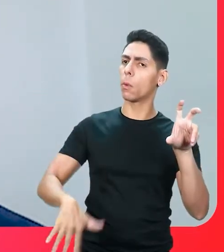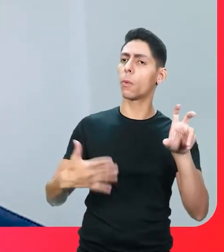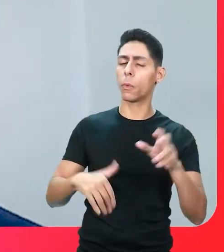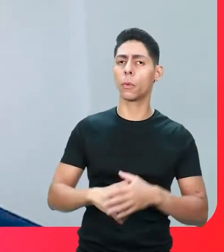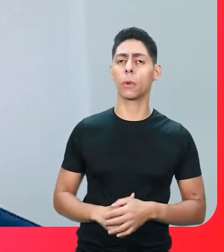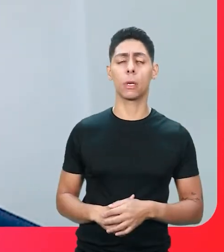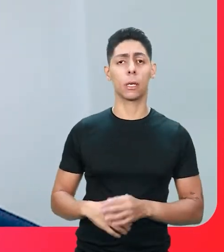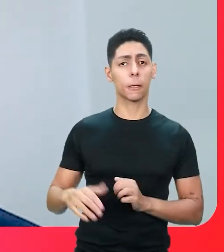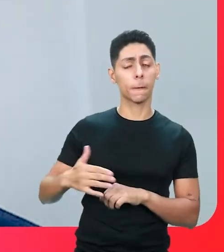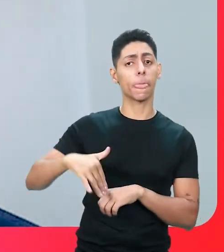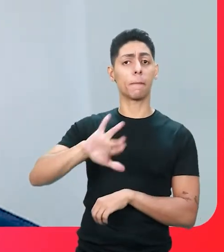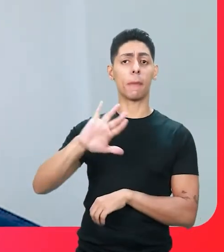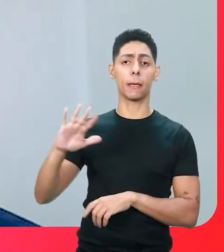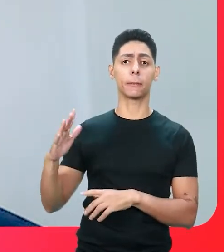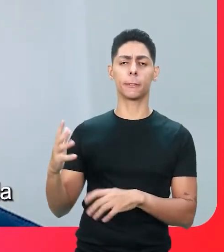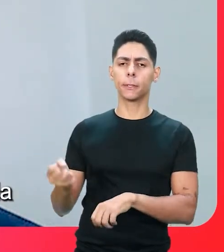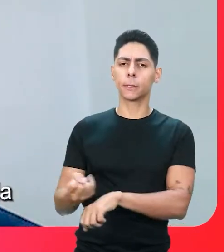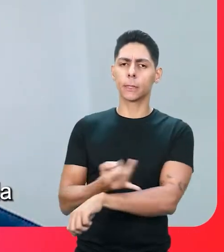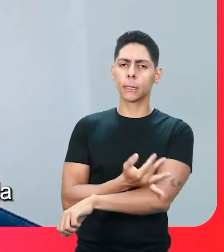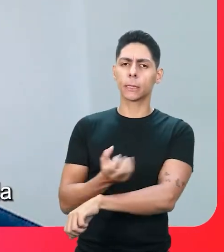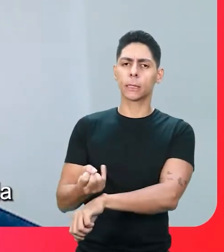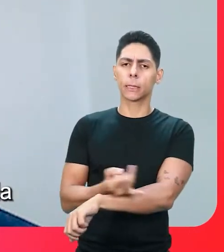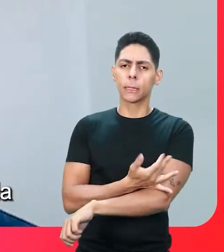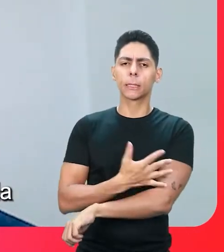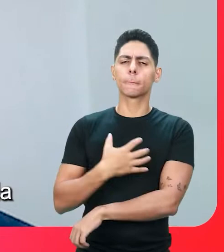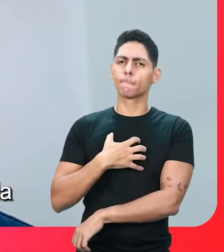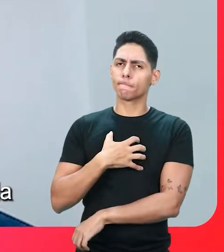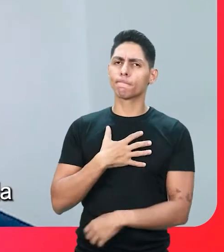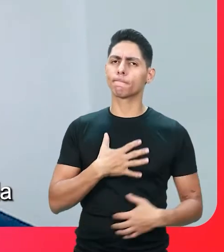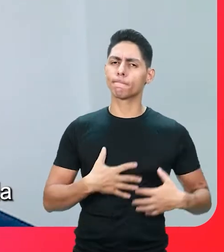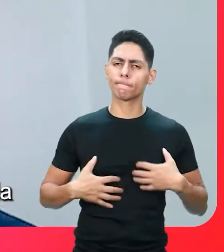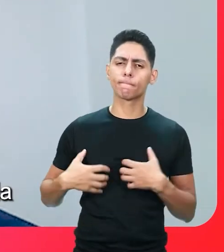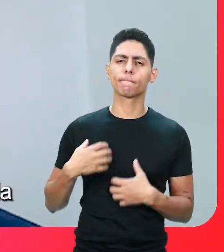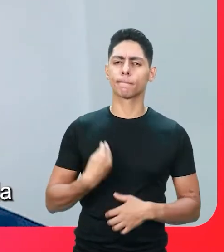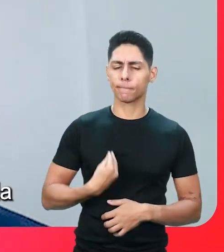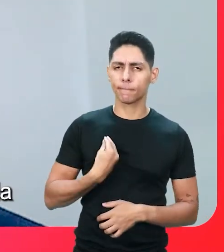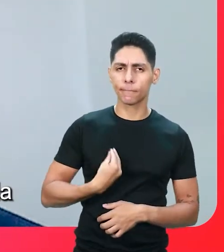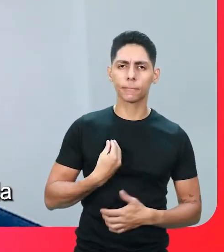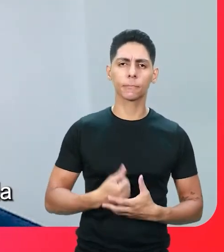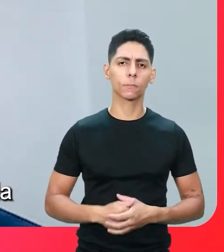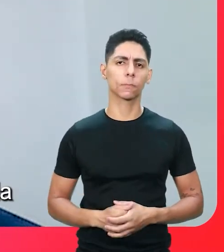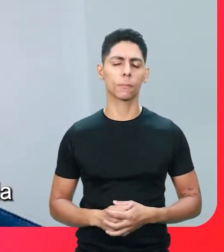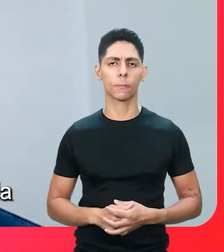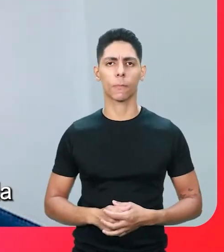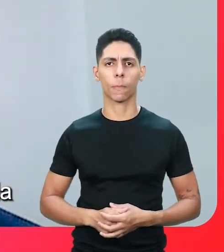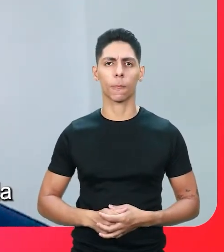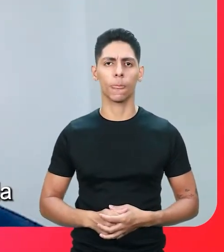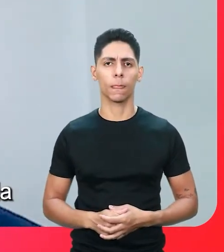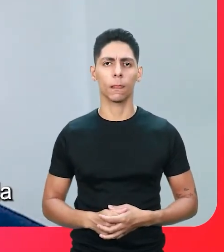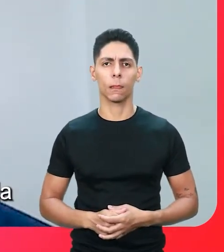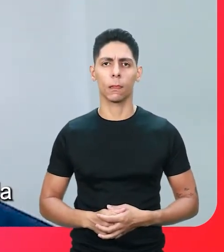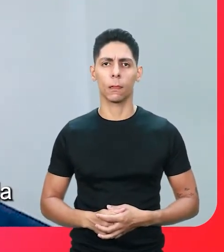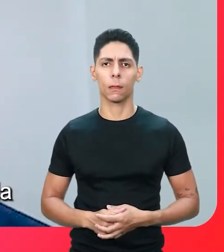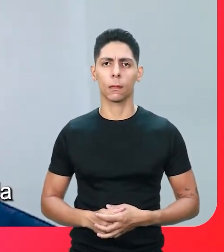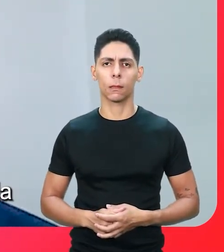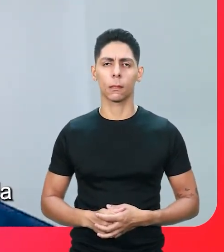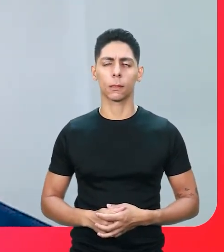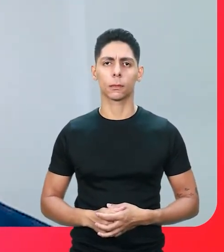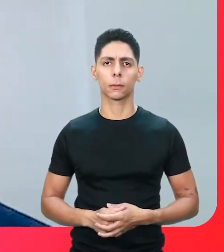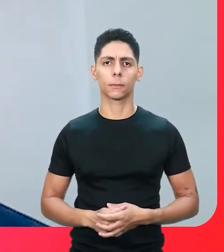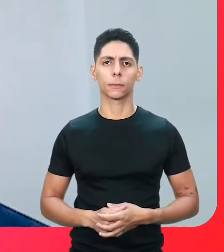assuntos que mais me emocionam. É uma das maiores emoções da minha vida. Porque eu